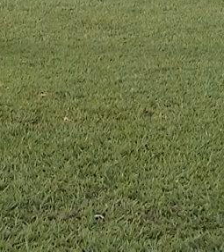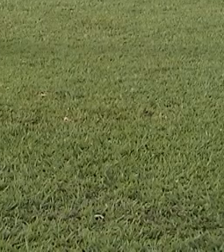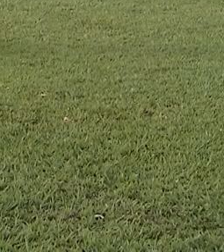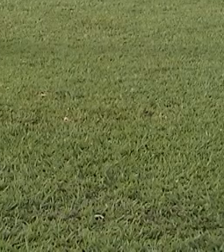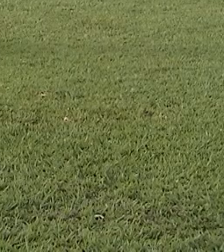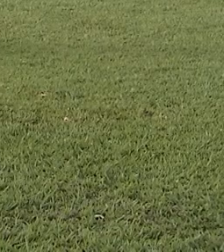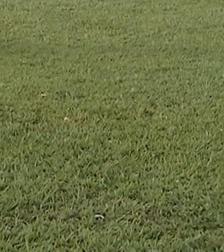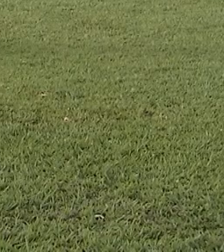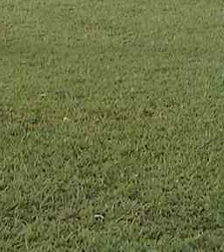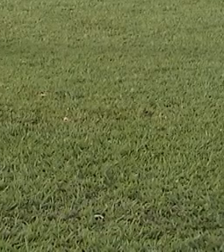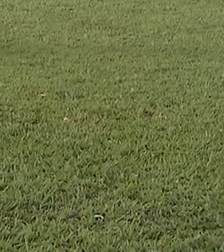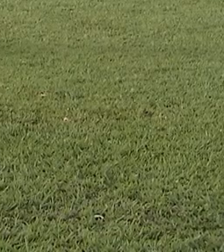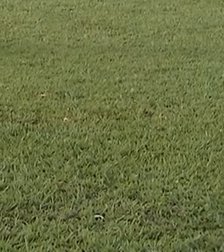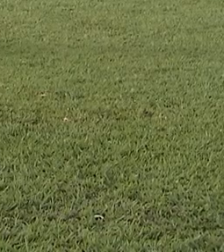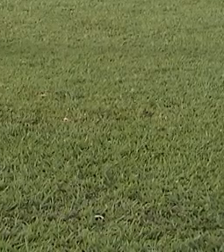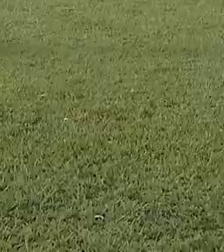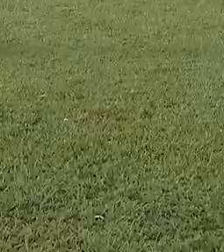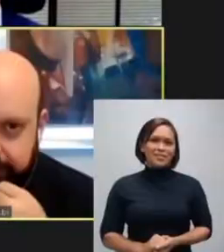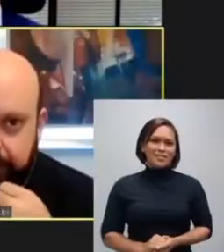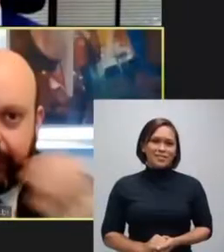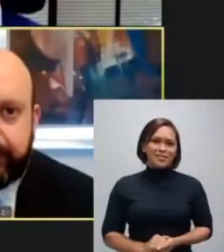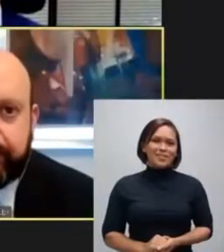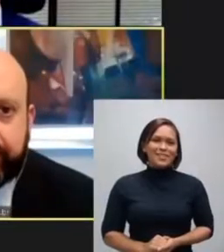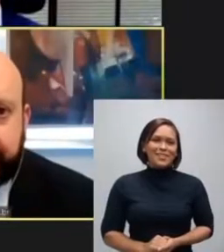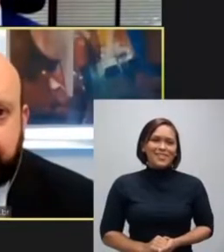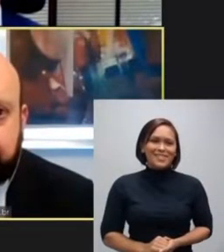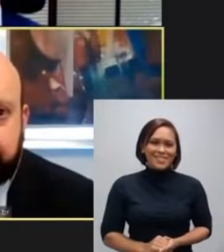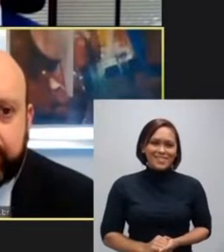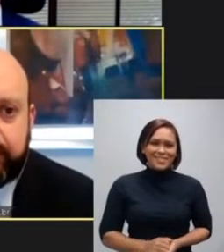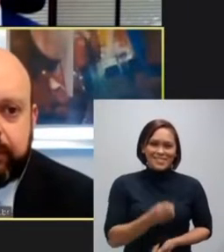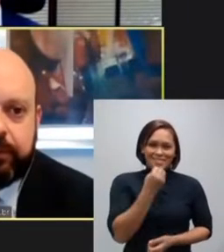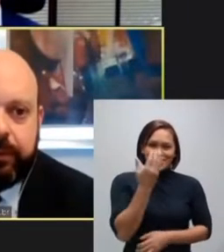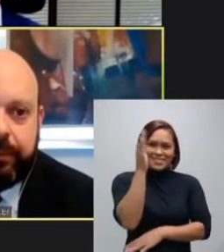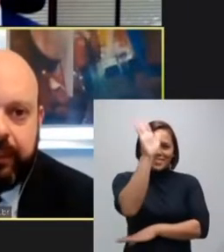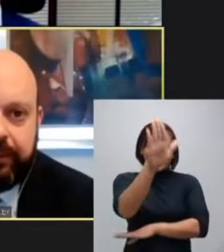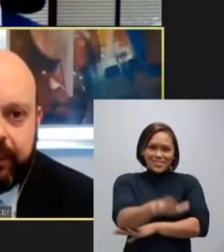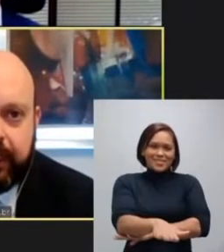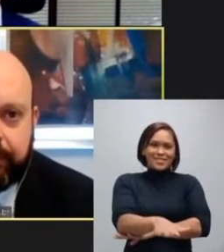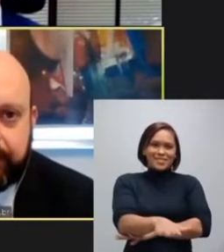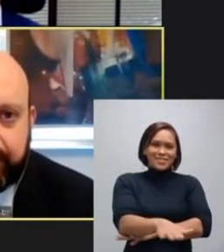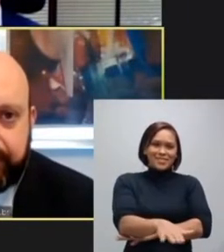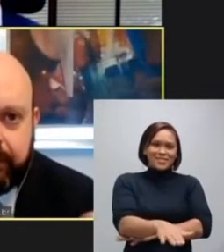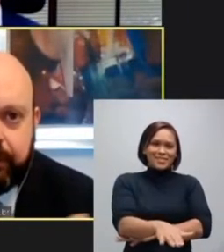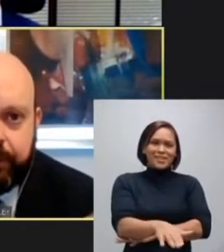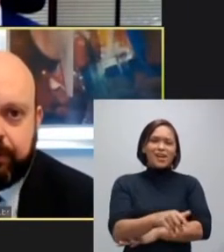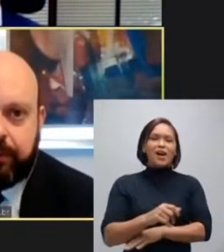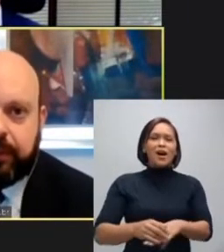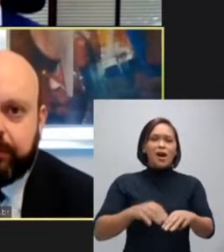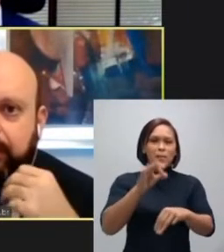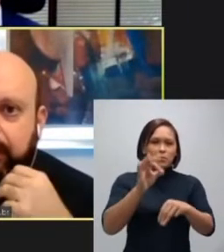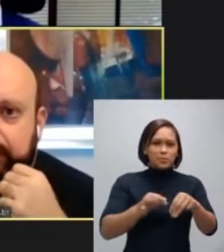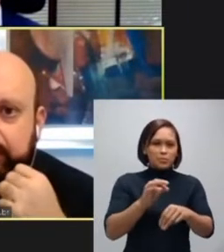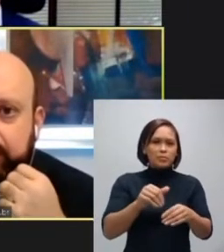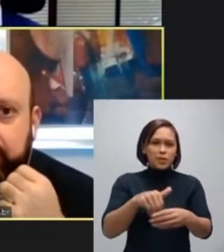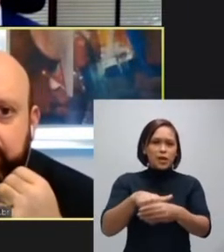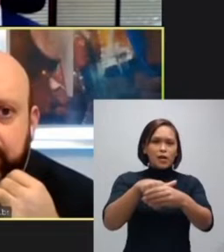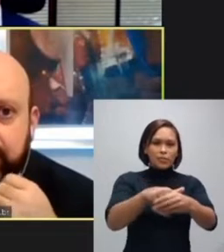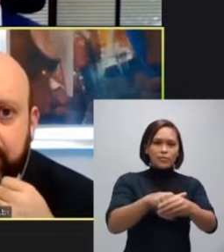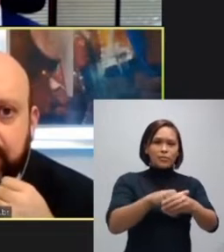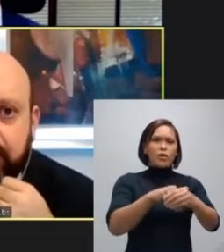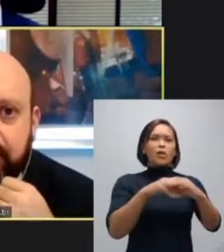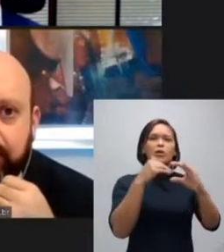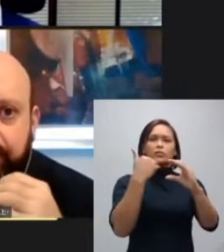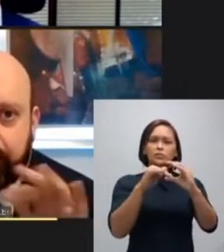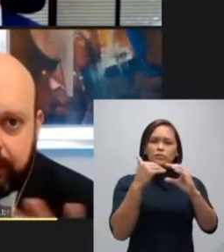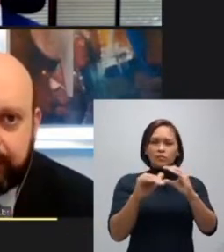caso chegou o Superior Tribunal de Justiça eo SBT sustentou que o e-mail é enviado para a produtora do cantor foi feito nos termos